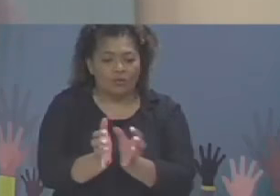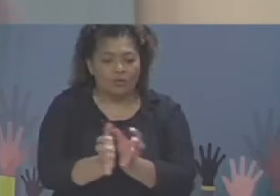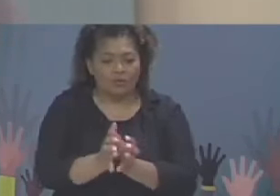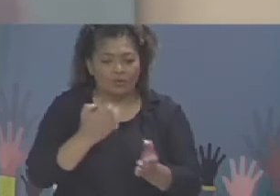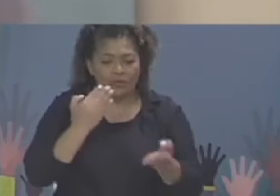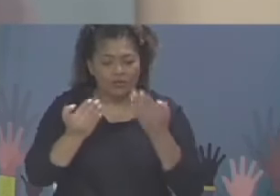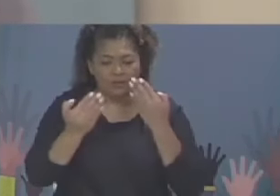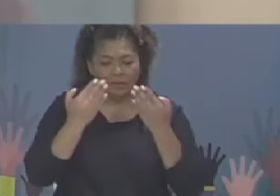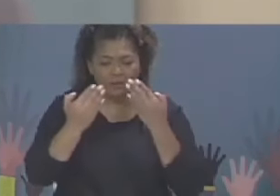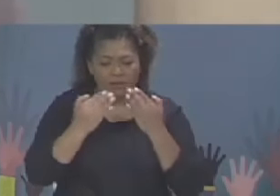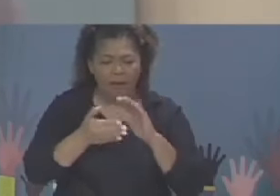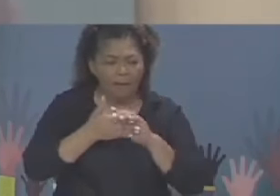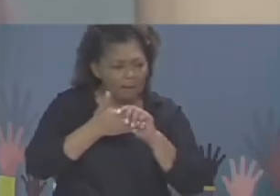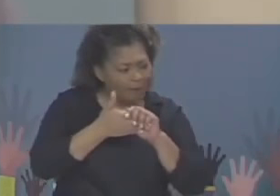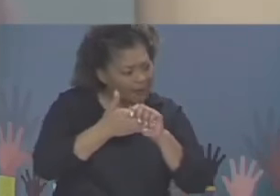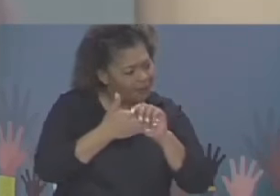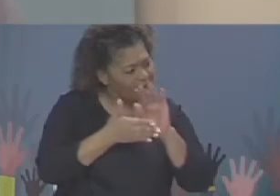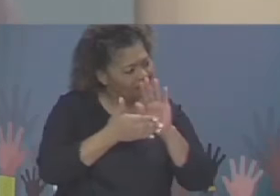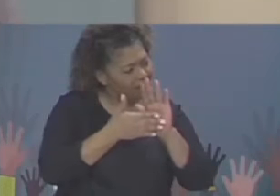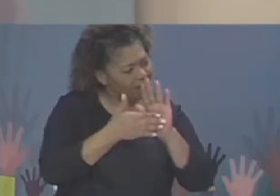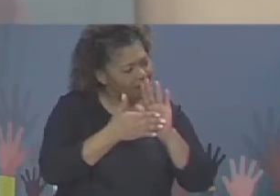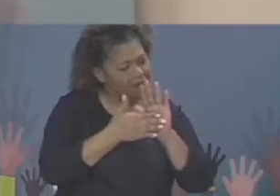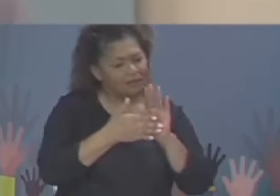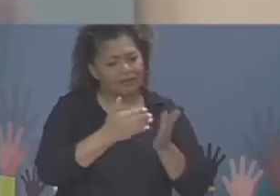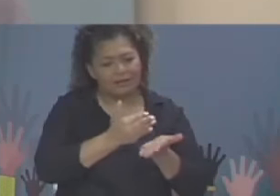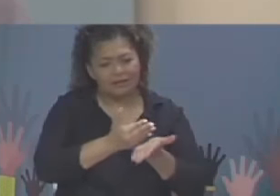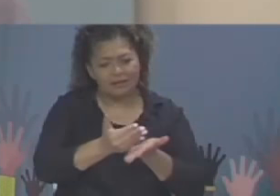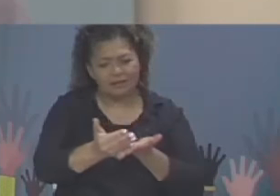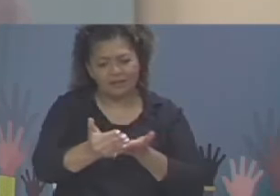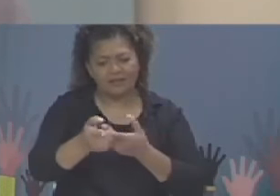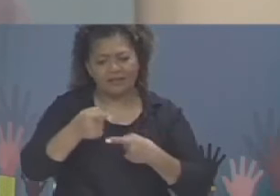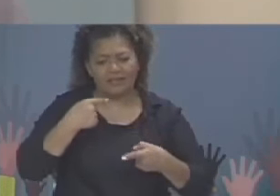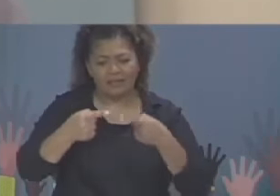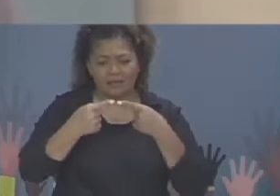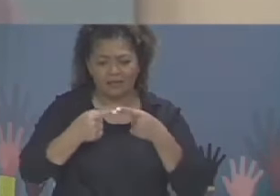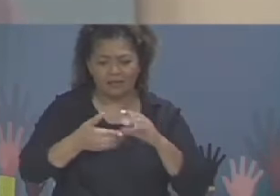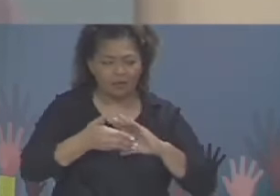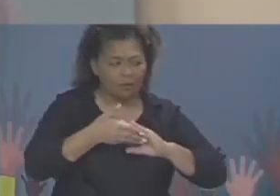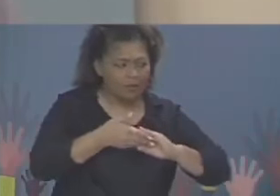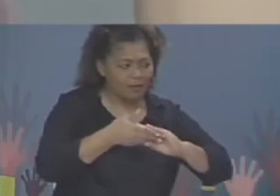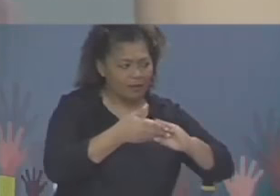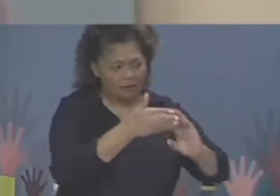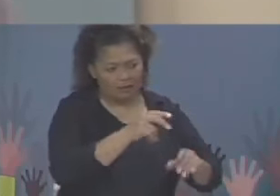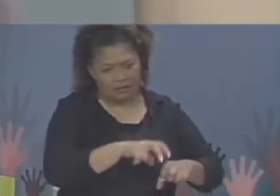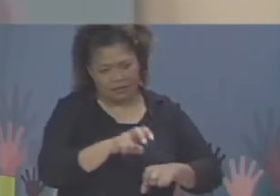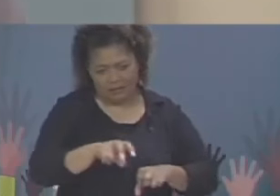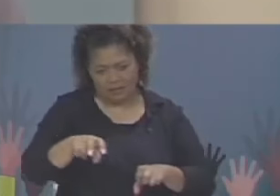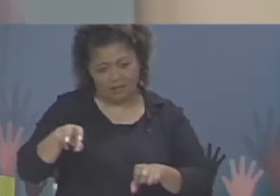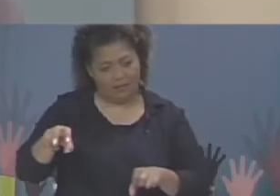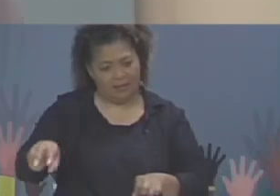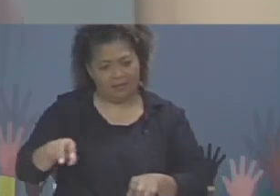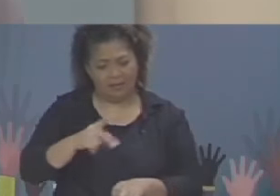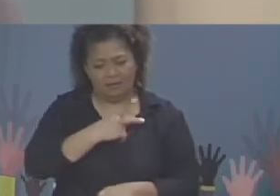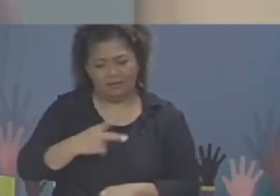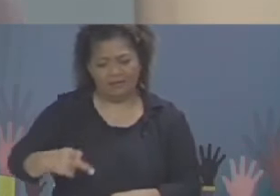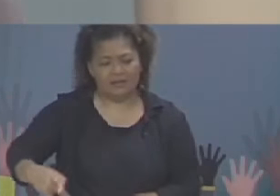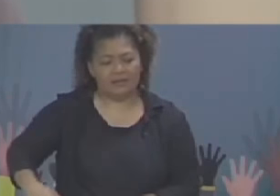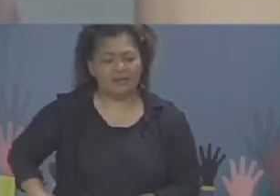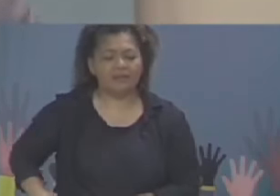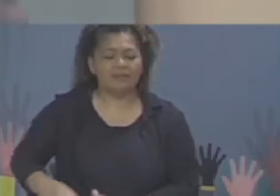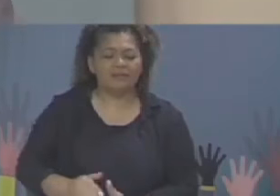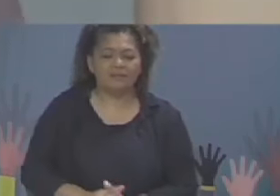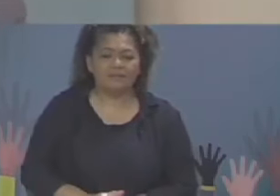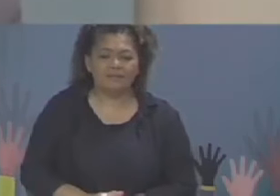eu parabenizo a iniciativa desse debate, eu cumprimento os colegas da mesa, os Rogérios, o nosso presidente,